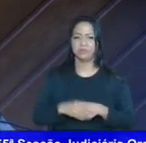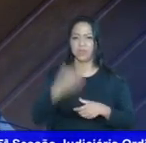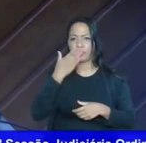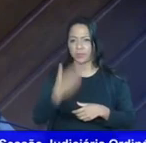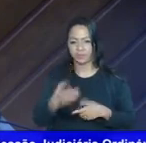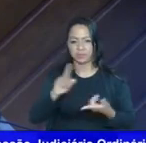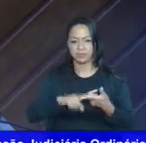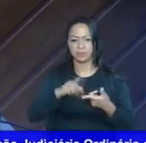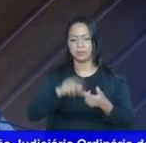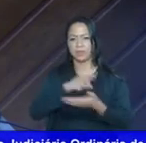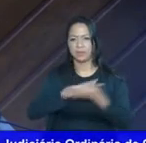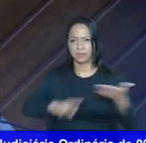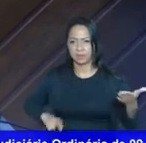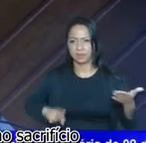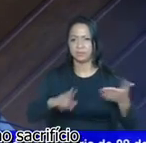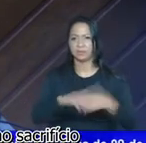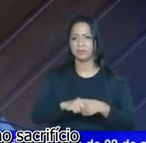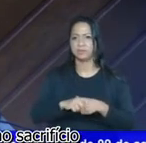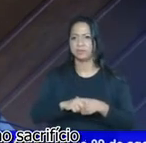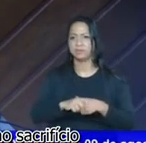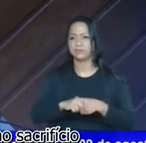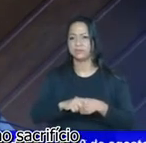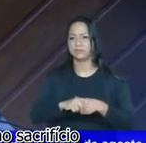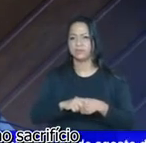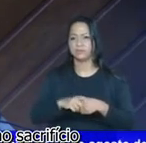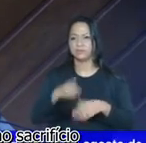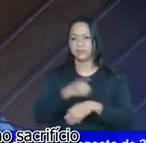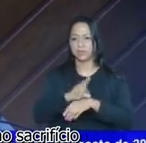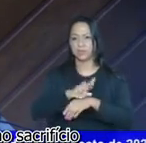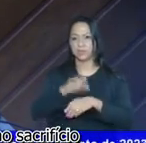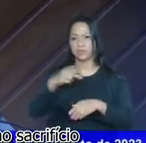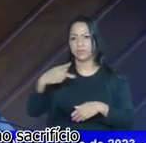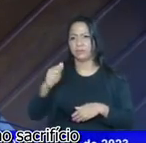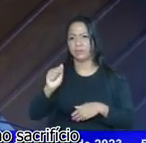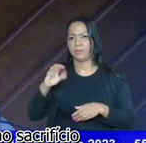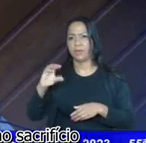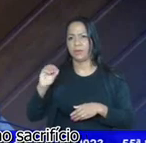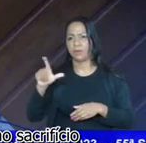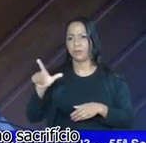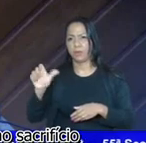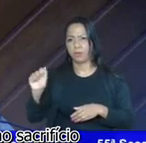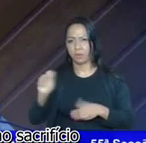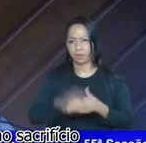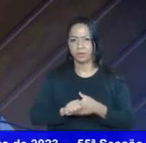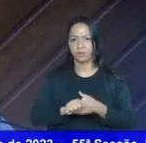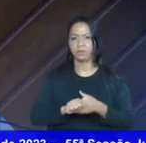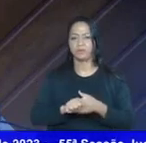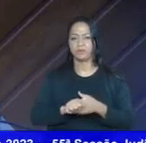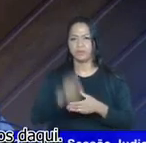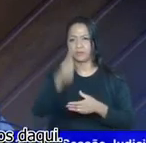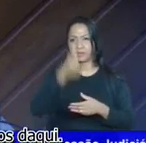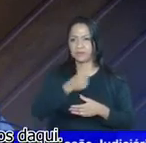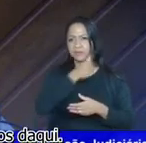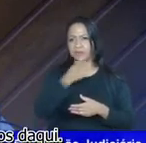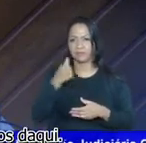pedido também da relatora, inclusive a doutora Paola Santos, hoje vai fazer um pequeno sacrifício,